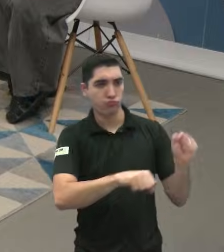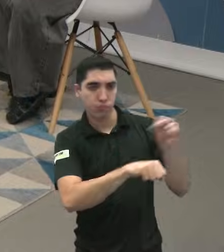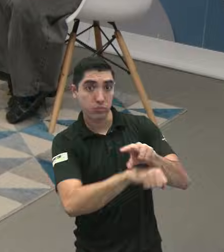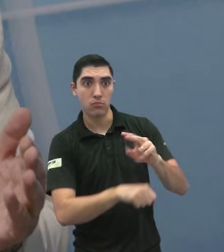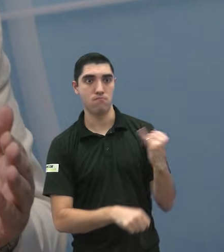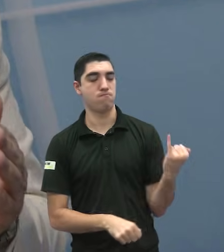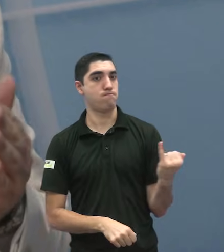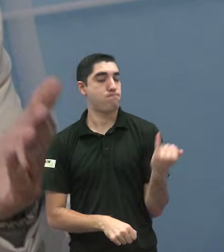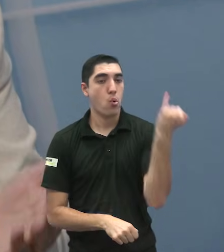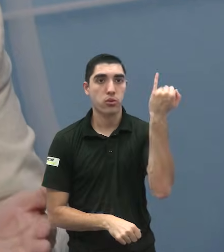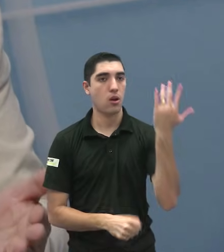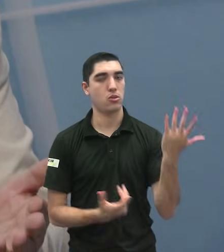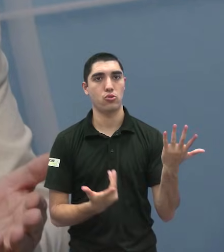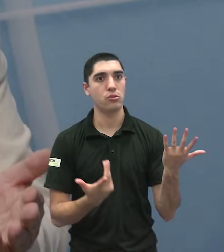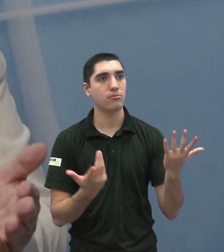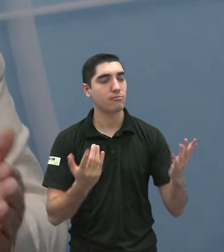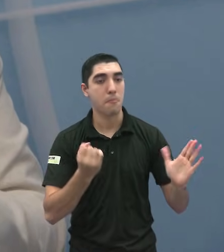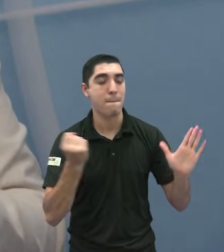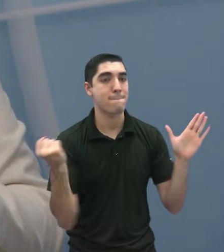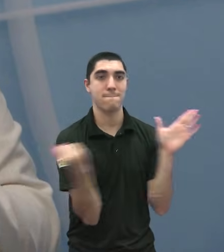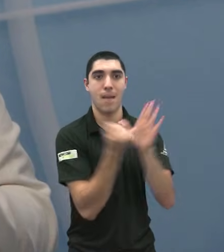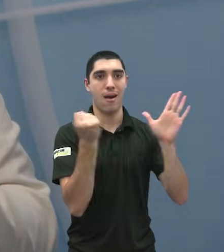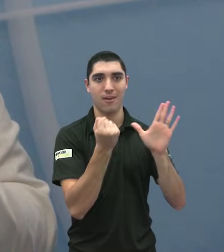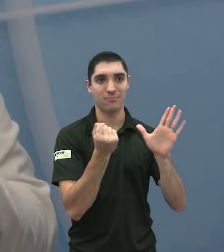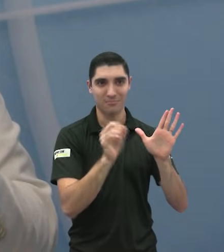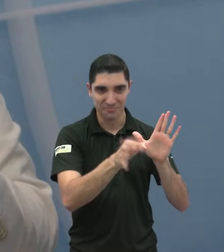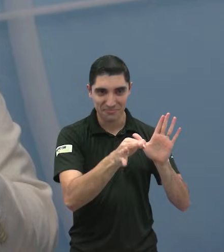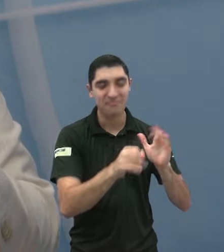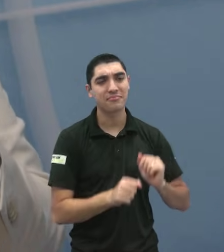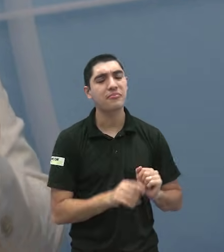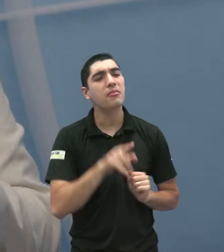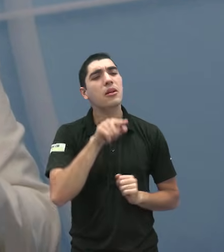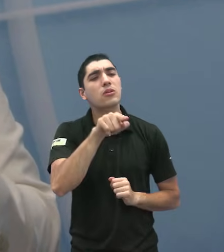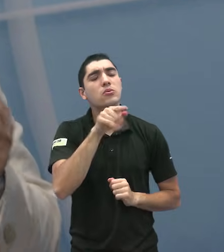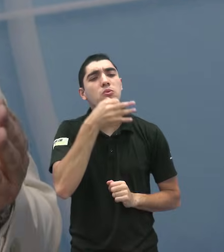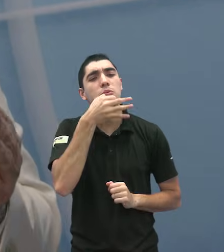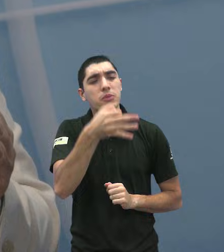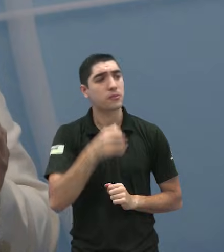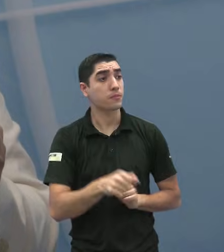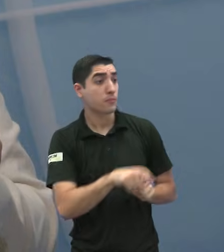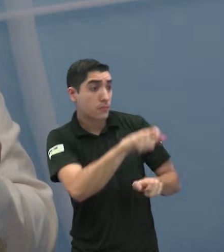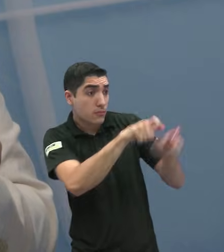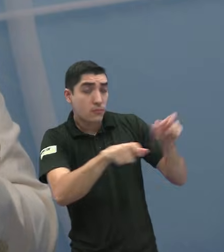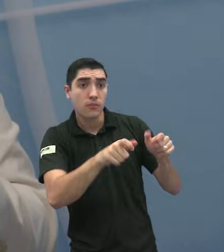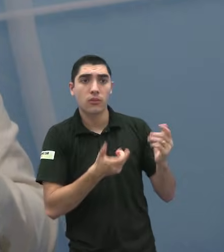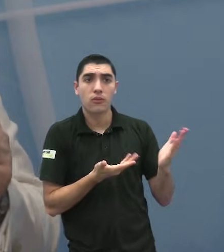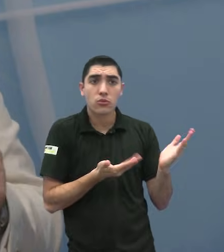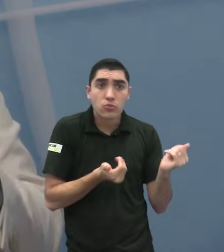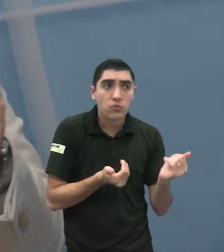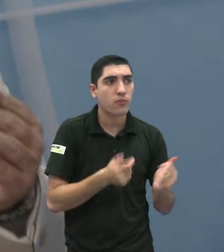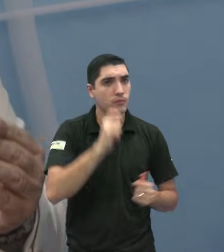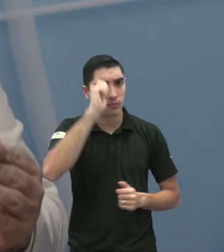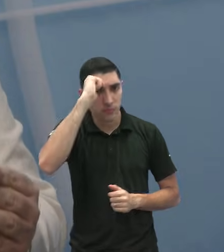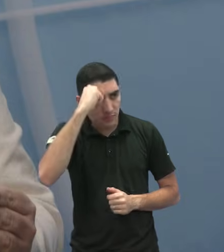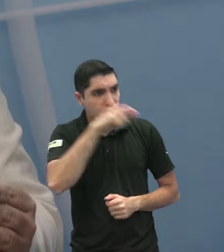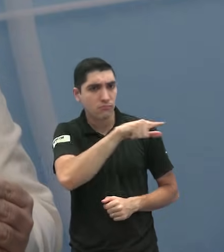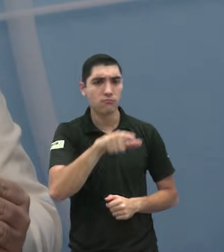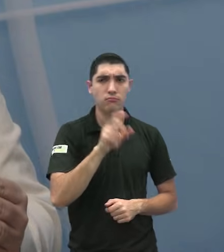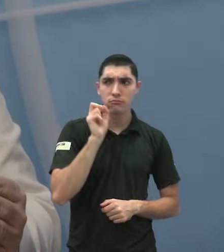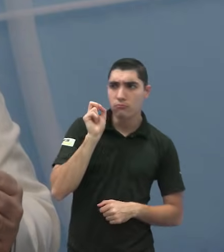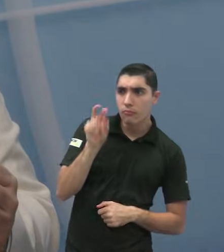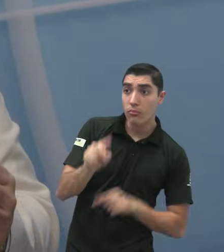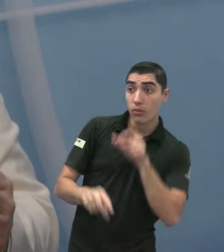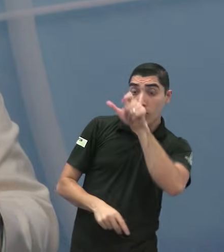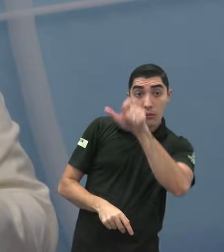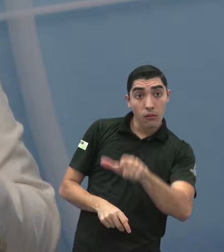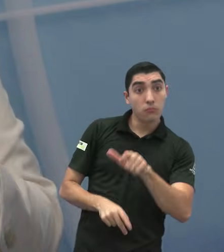peso simbólico e importante, né, nesse processo. Qual o impacto de jovens negros verem professores,